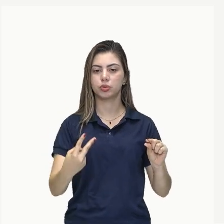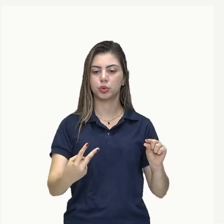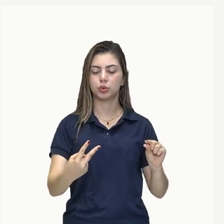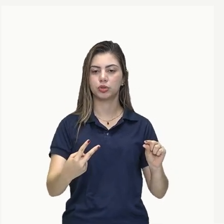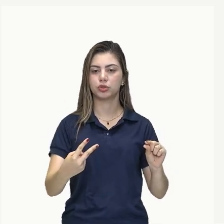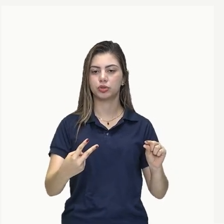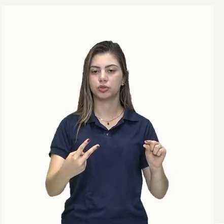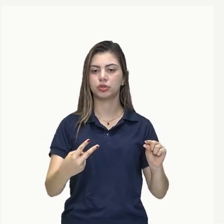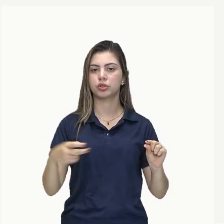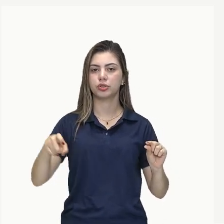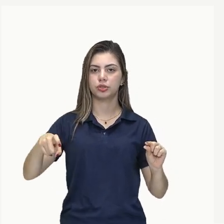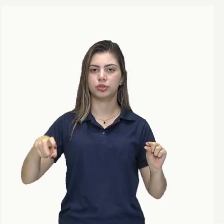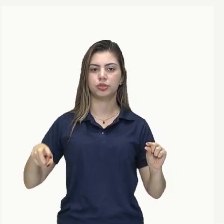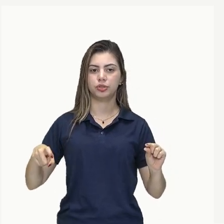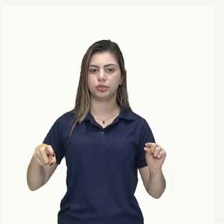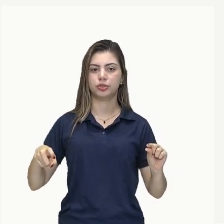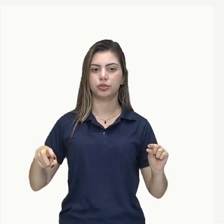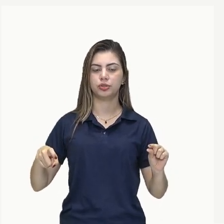2.